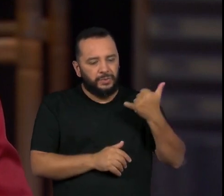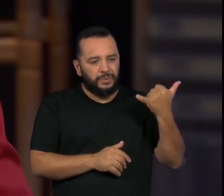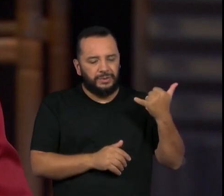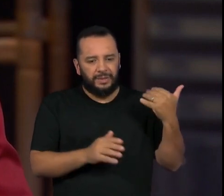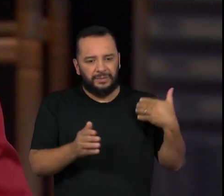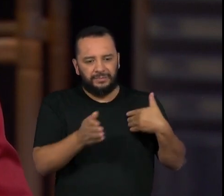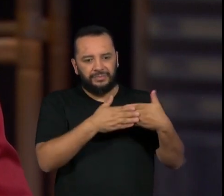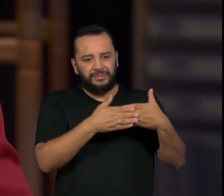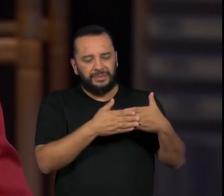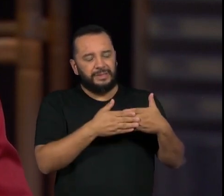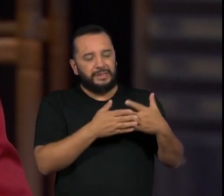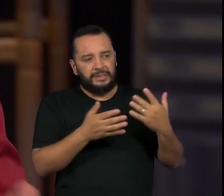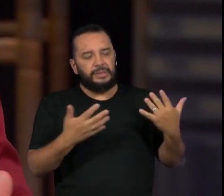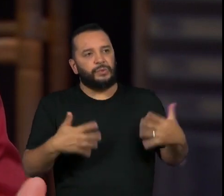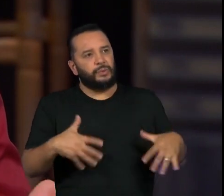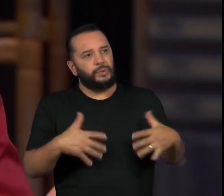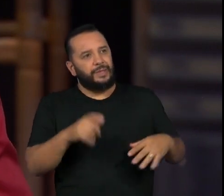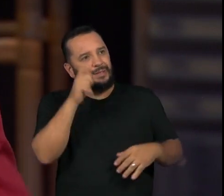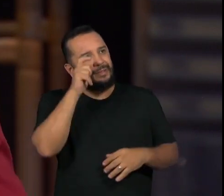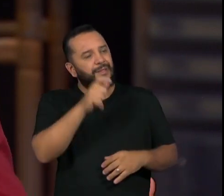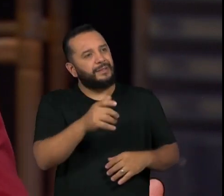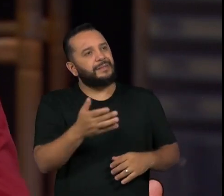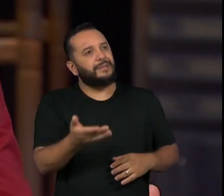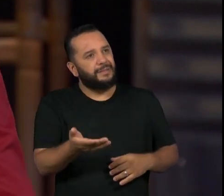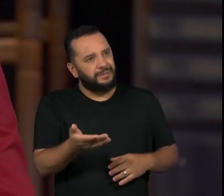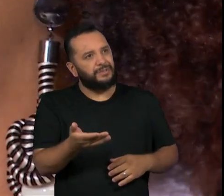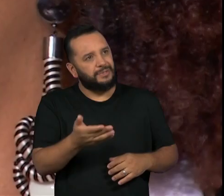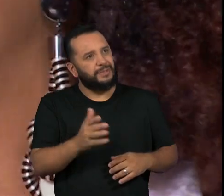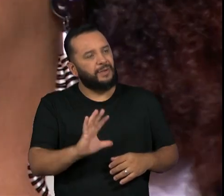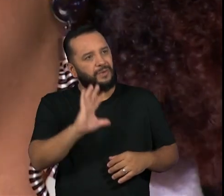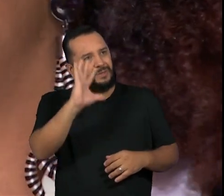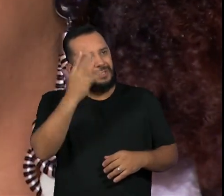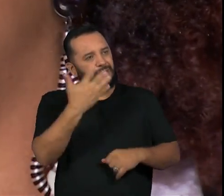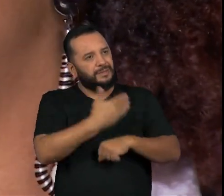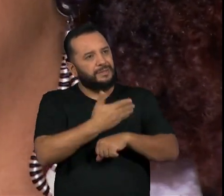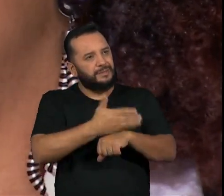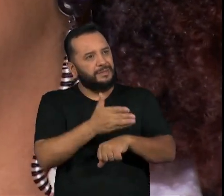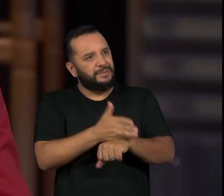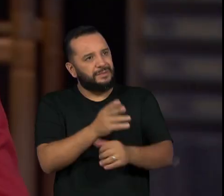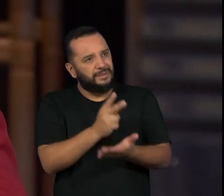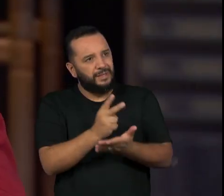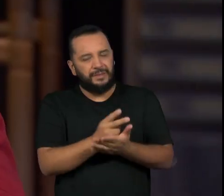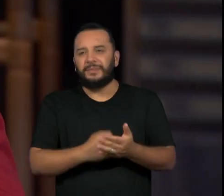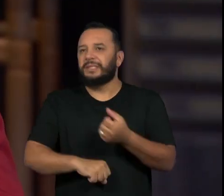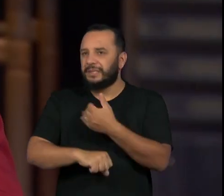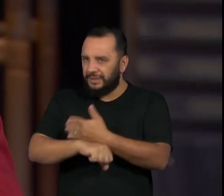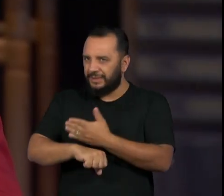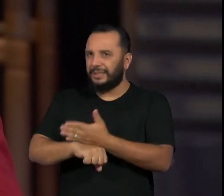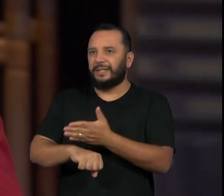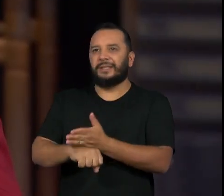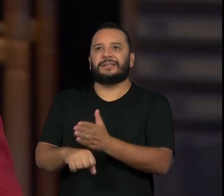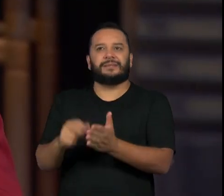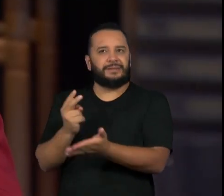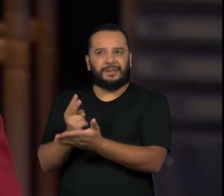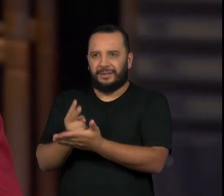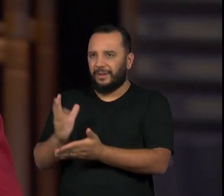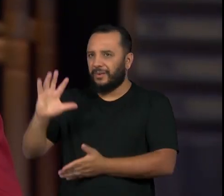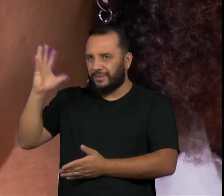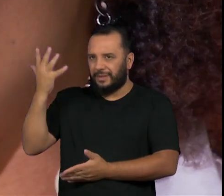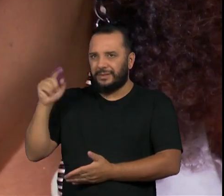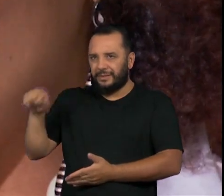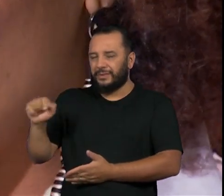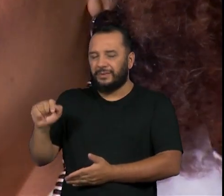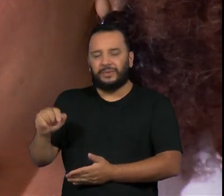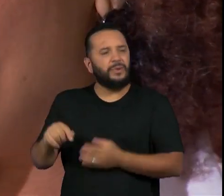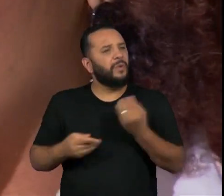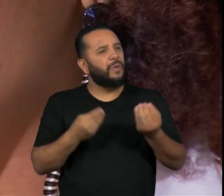coisa impressionante. E isso é muito frequente. Muito, é o tempo inteiro. É o tempo inteiro. Como resolver isso?